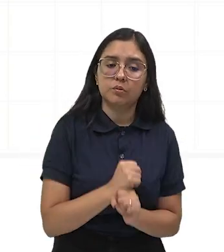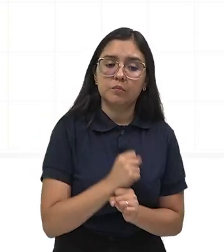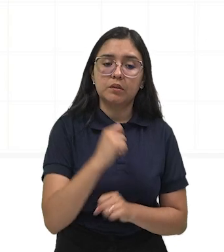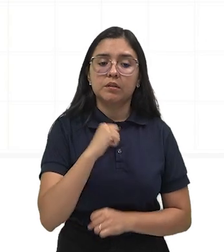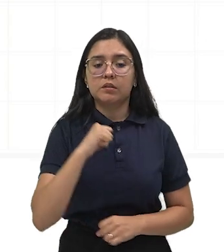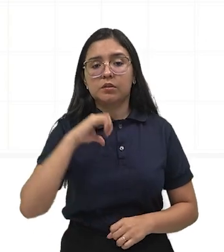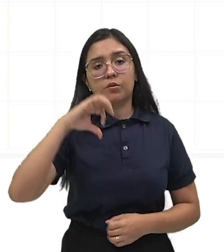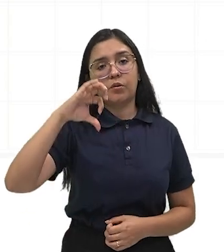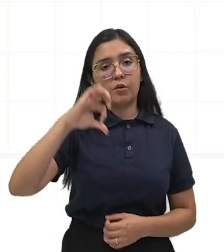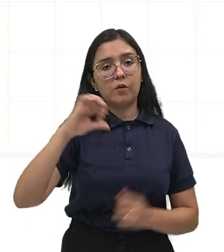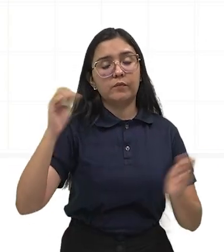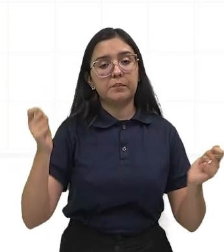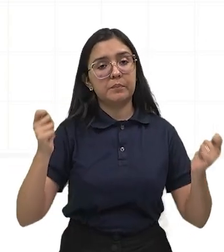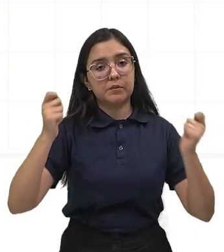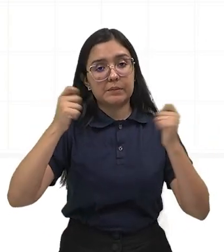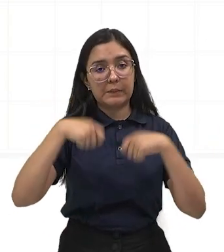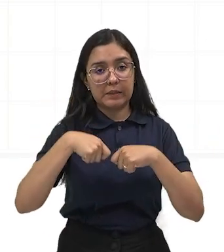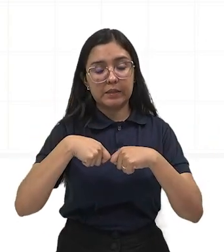tenho 9